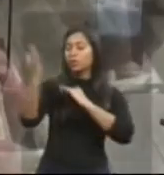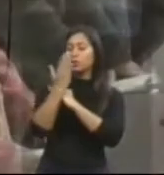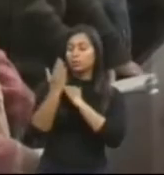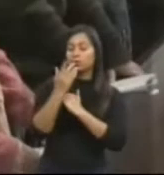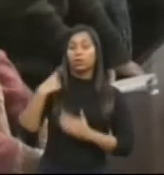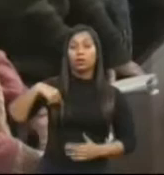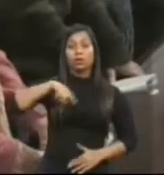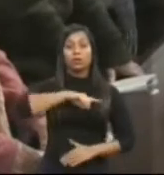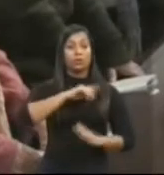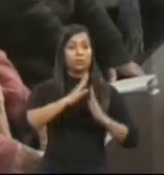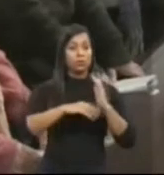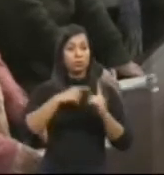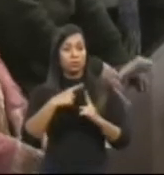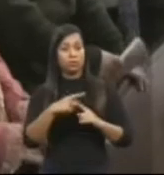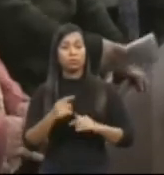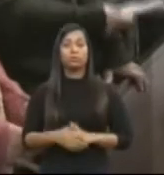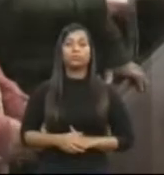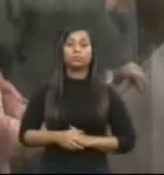Senhor, a vossa Igreja.